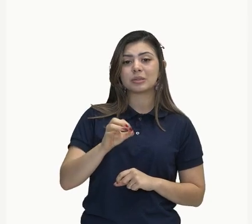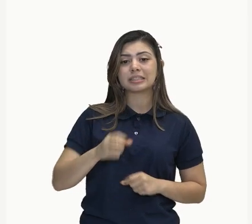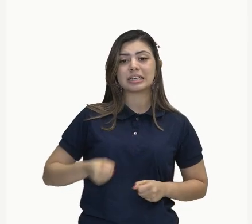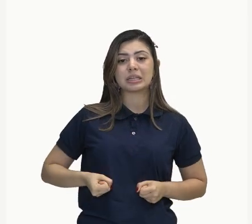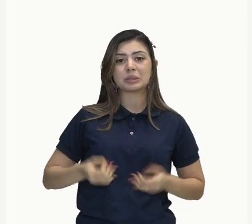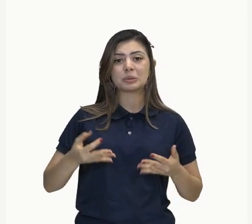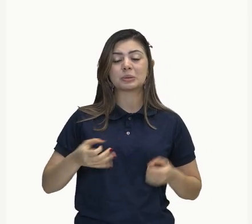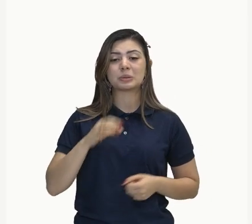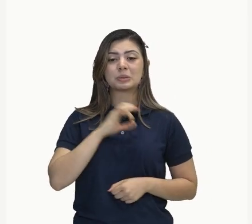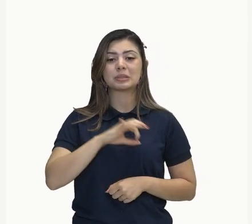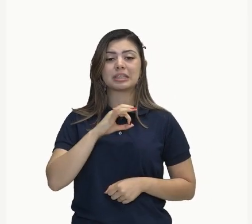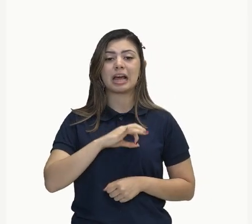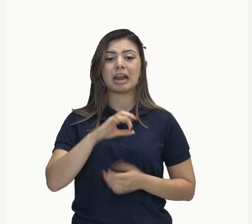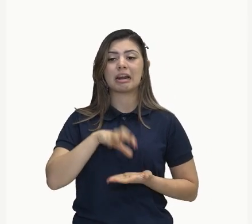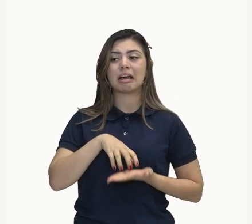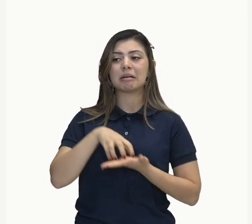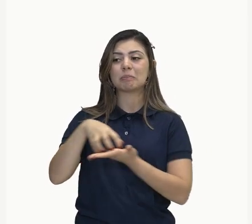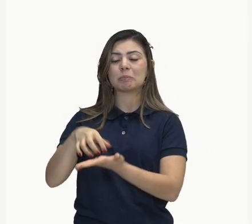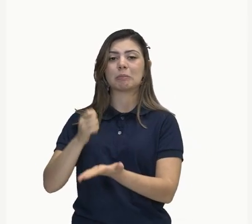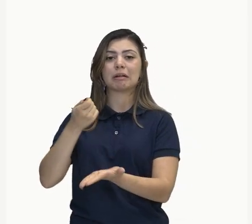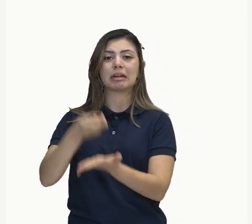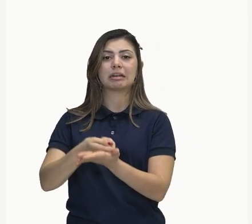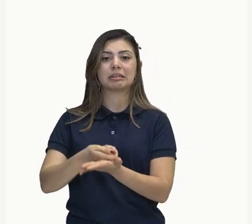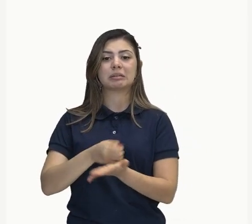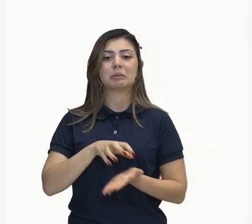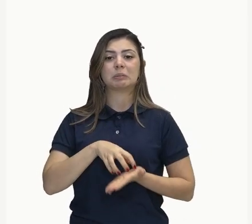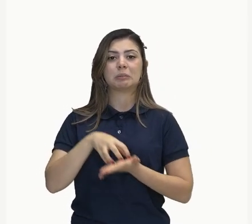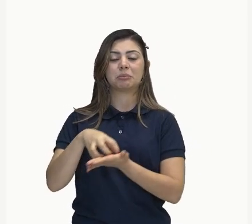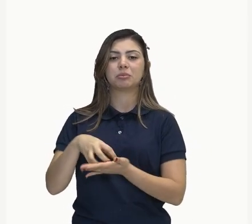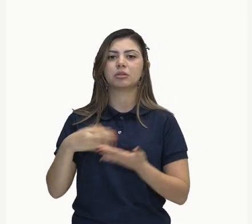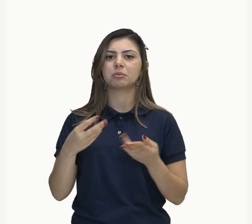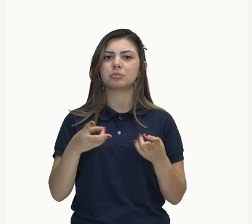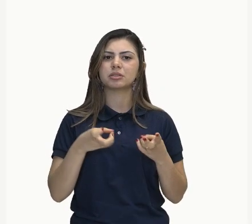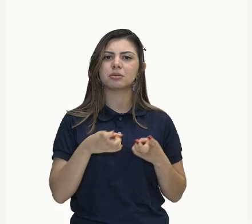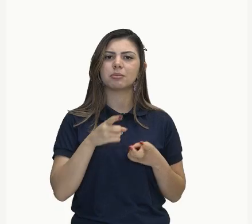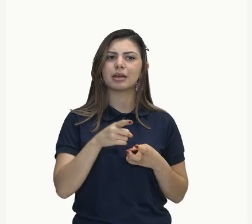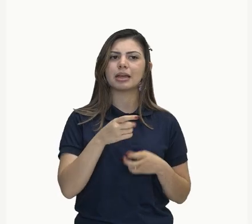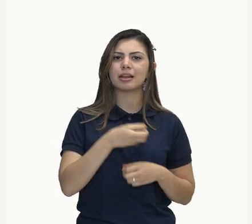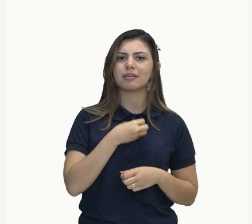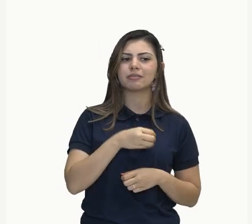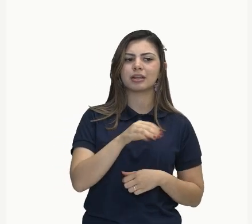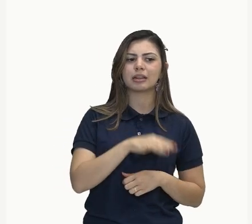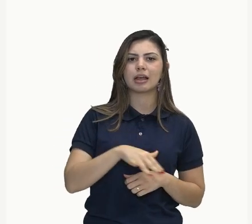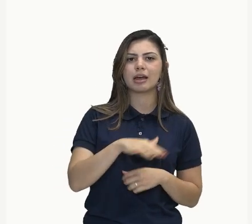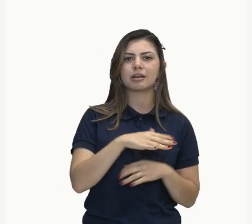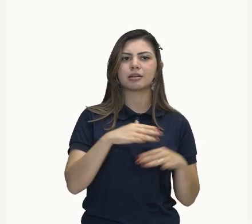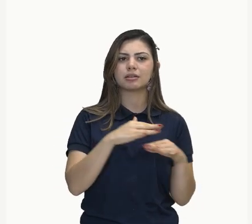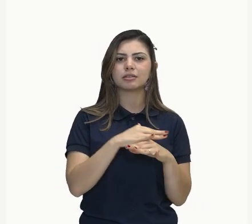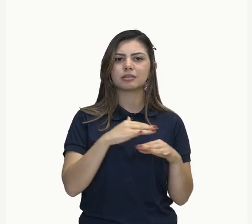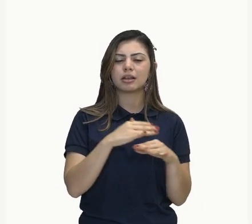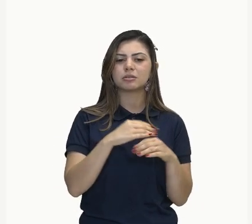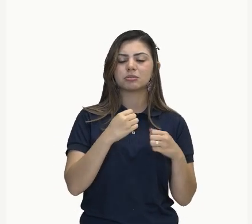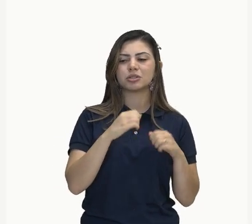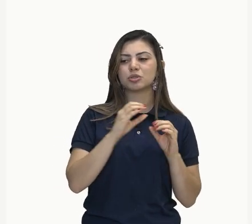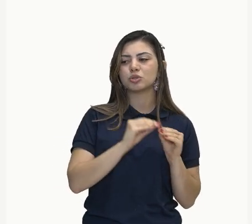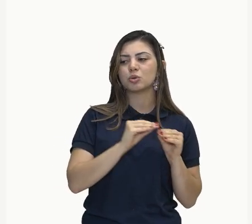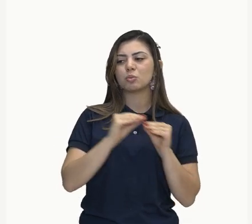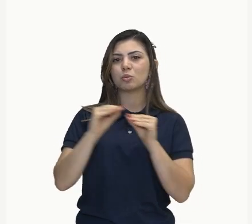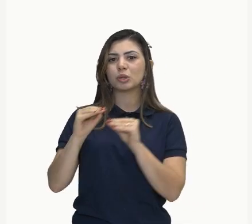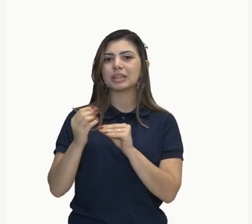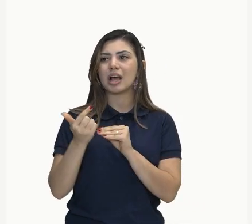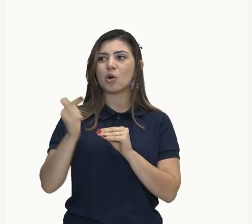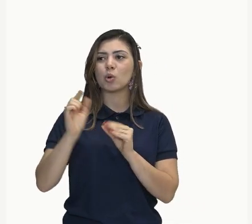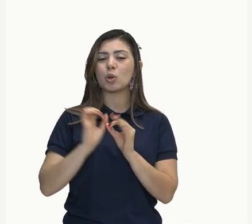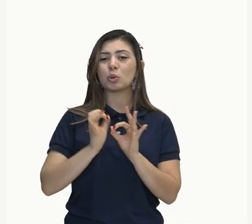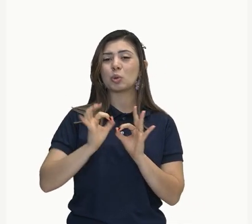de transporte. Então, ela saiu da onde ela estava, ela saiu de onde estava inserida e teve que ir buscar moradia em